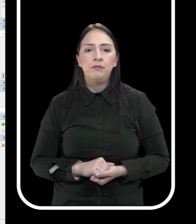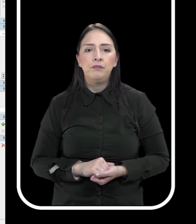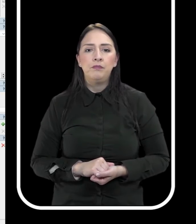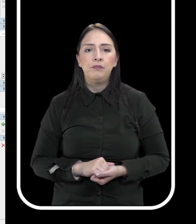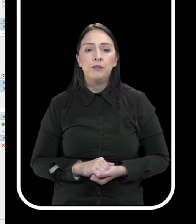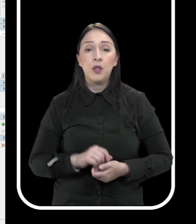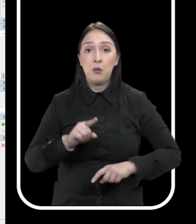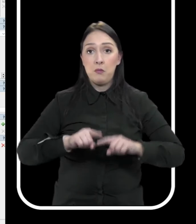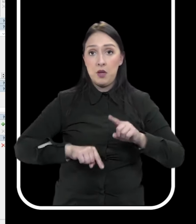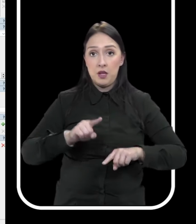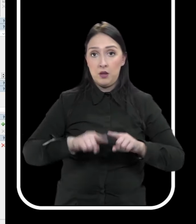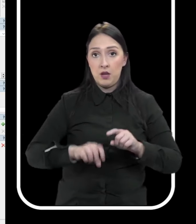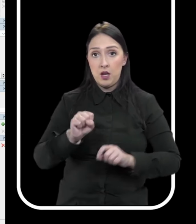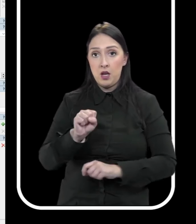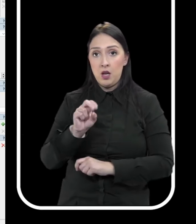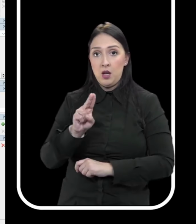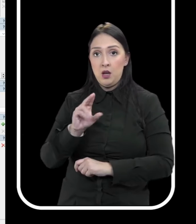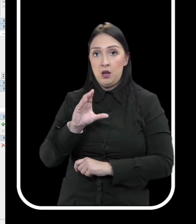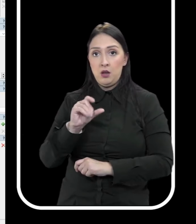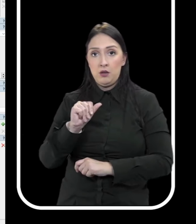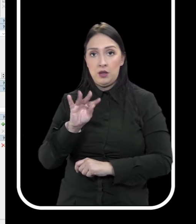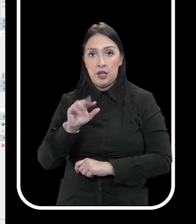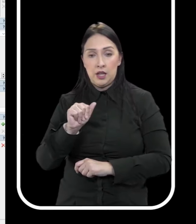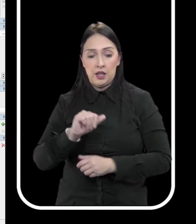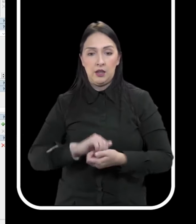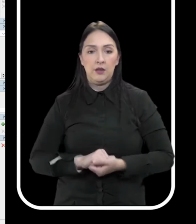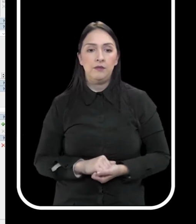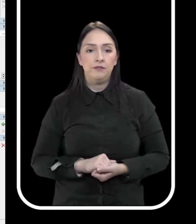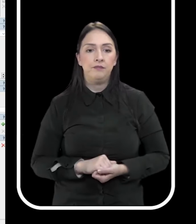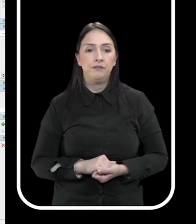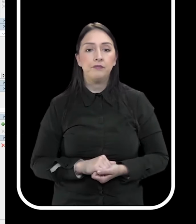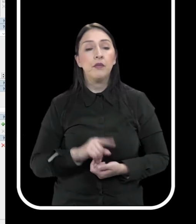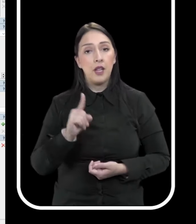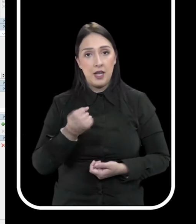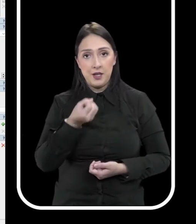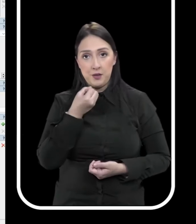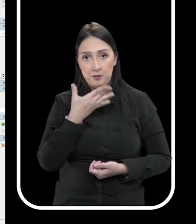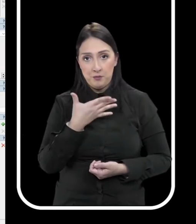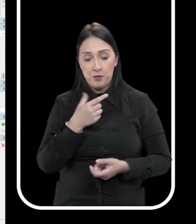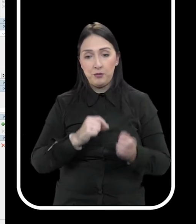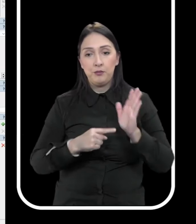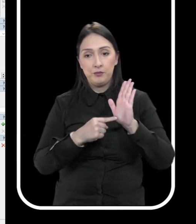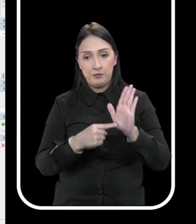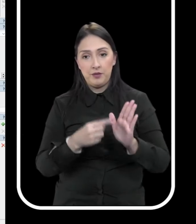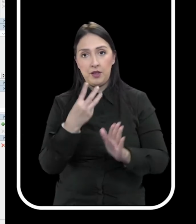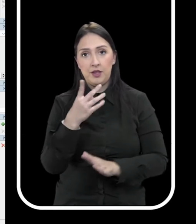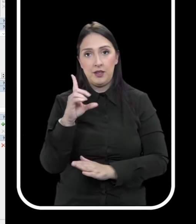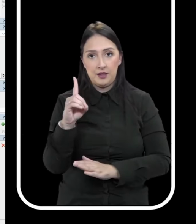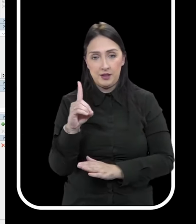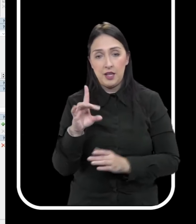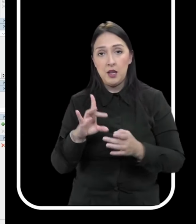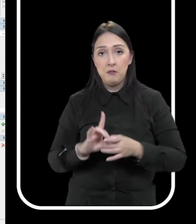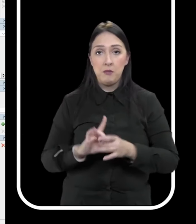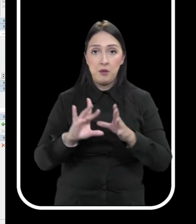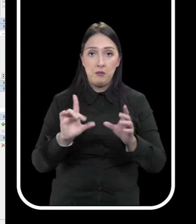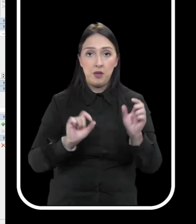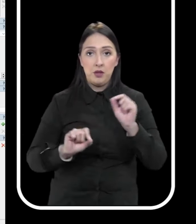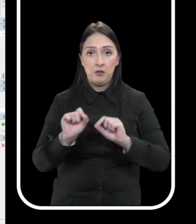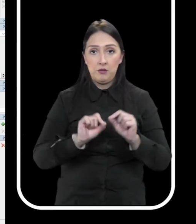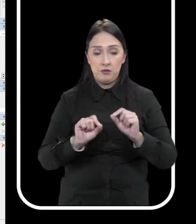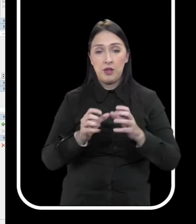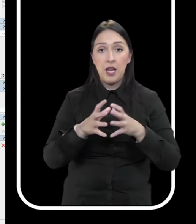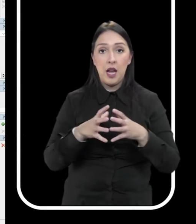Então, nesse caso, o material de sucata, vamos dar um close aqui. Então, essa é a vantagem do 3D, né? Ele